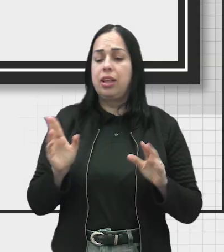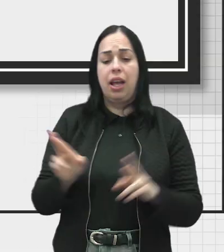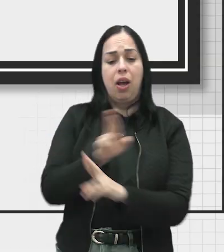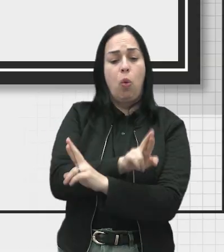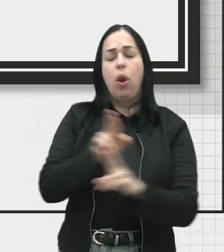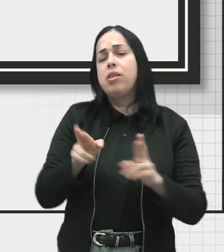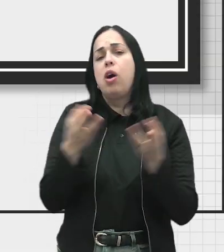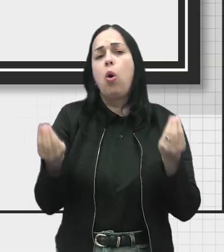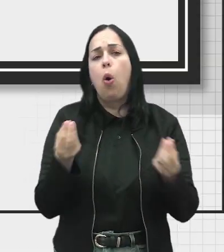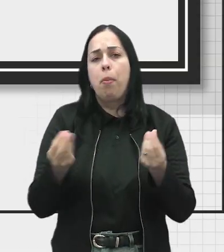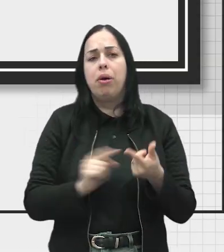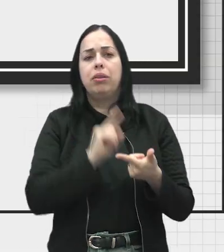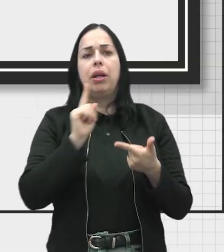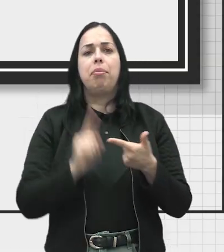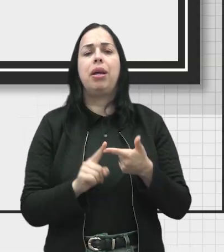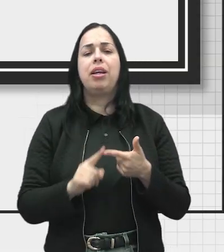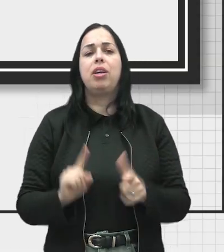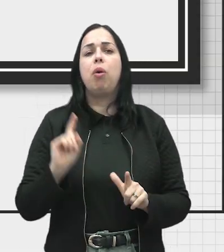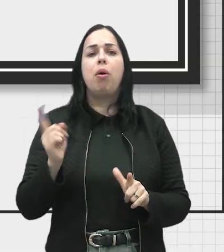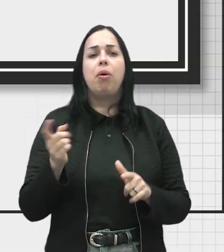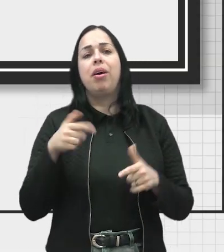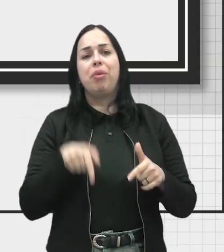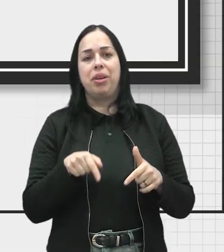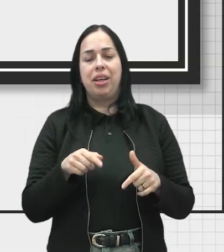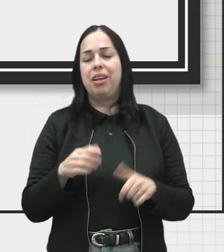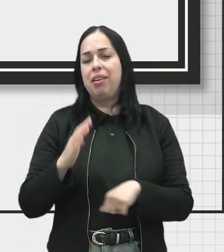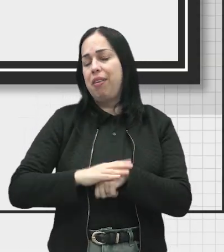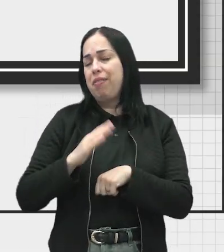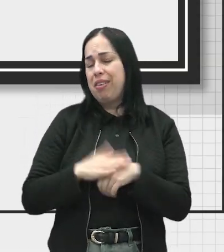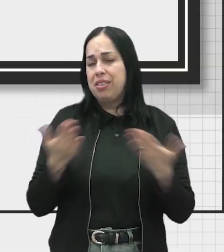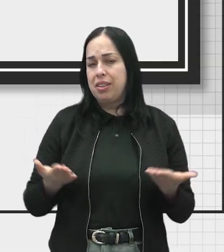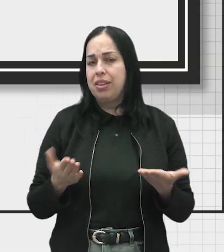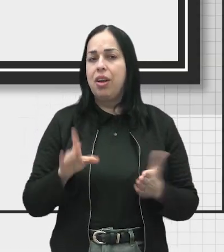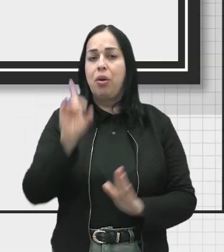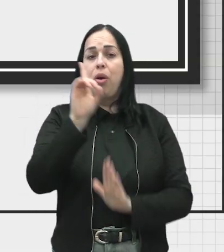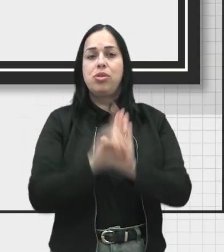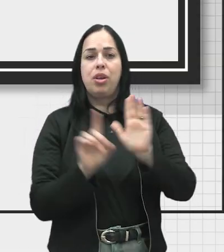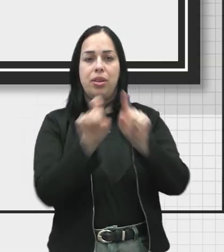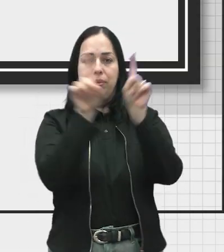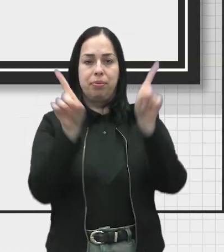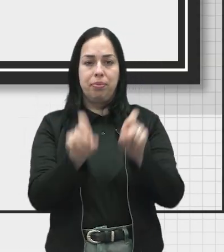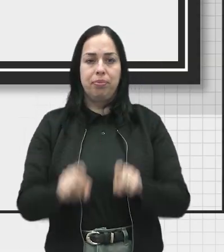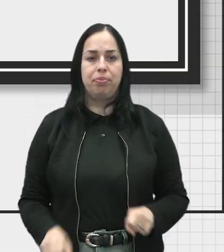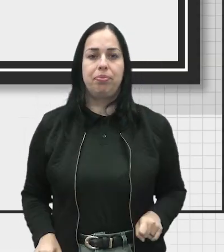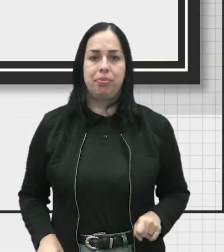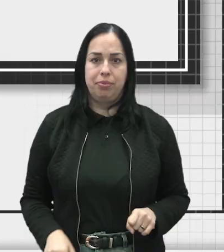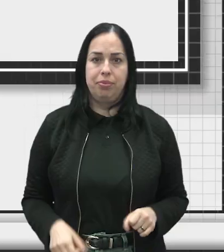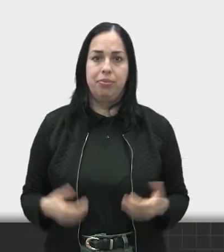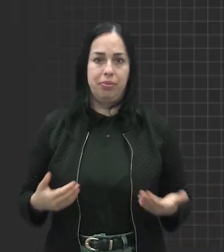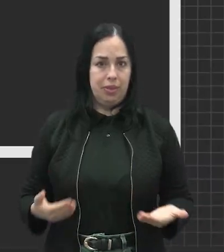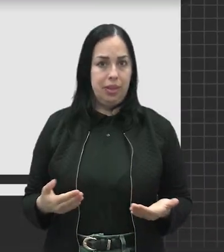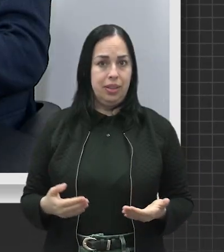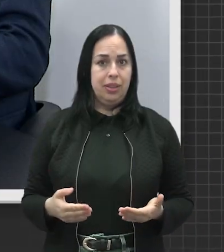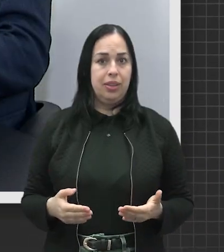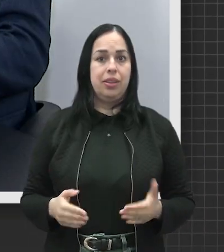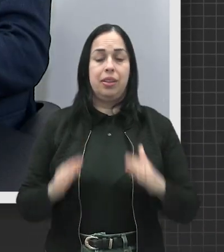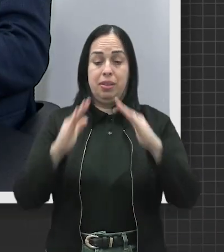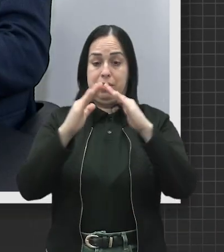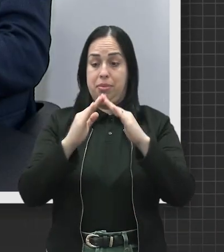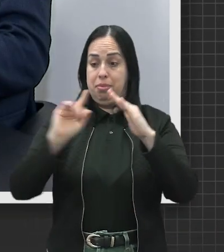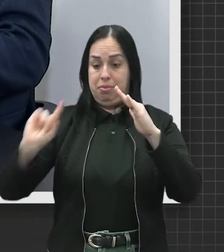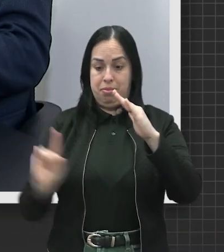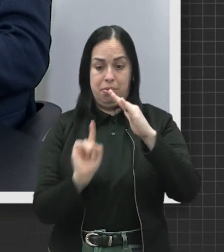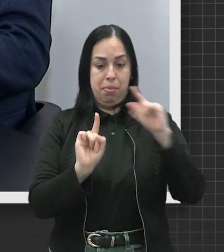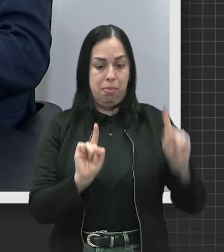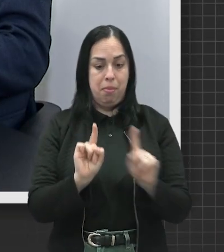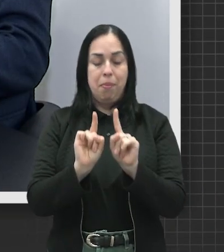tipo de relação e quais garantias ela oferece. E aí, qual é o seu direito? Uma vez